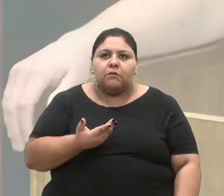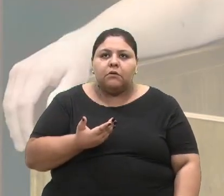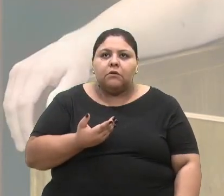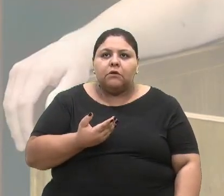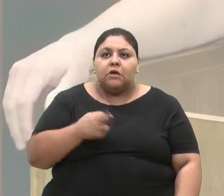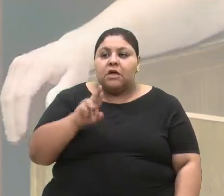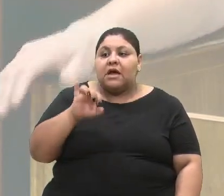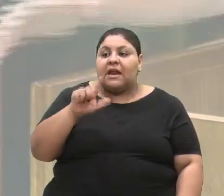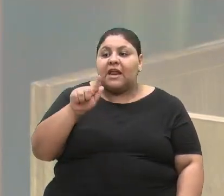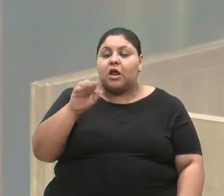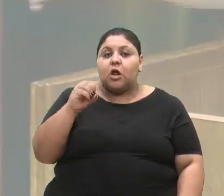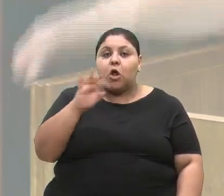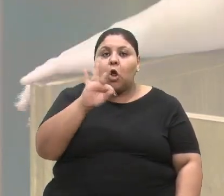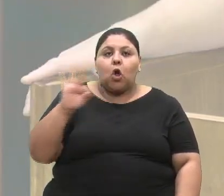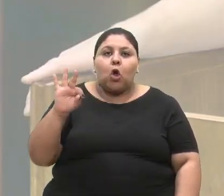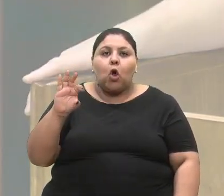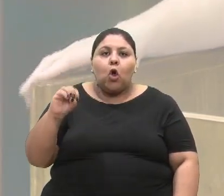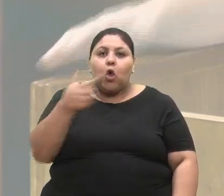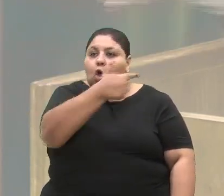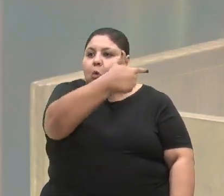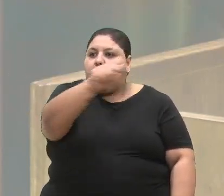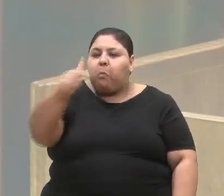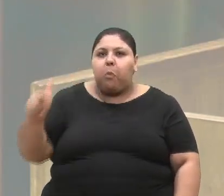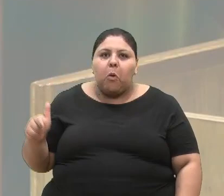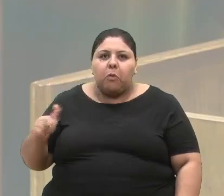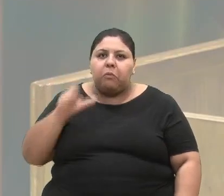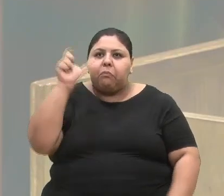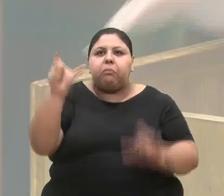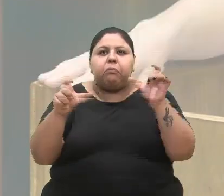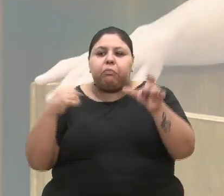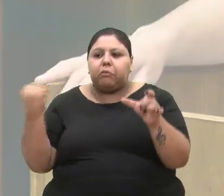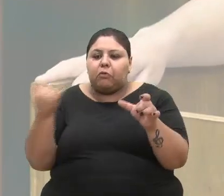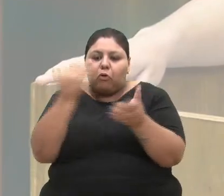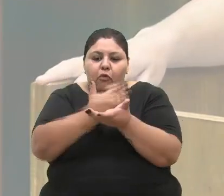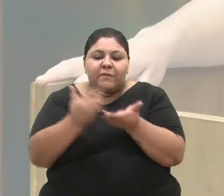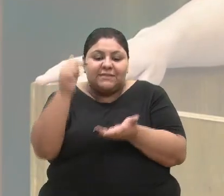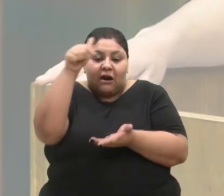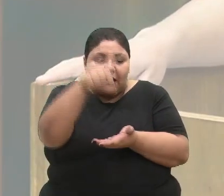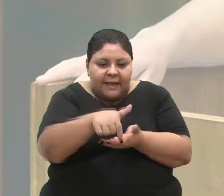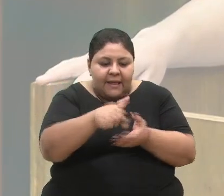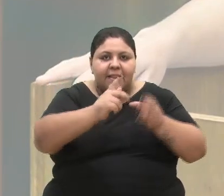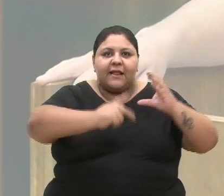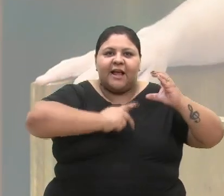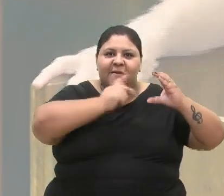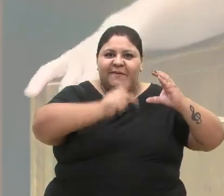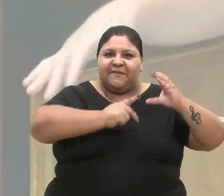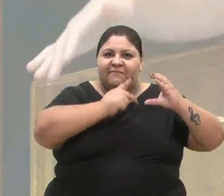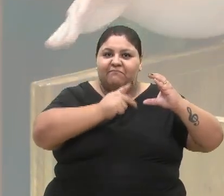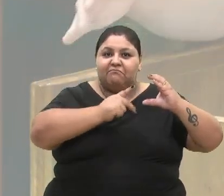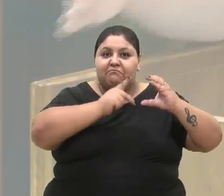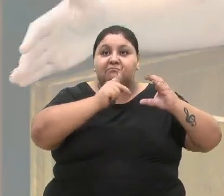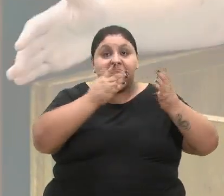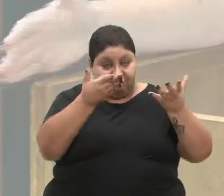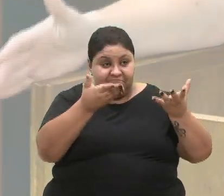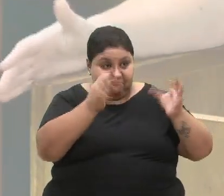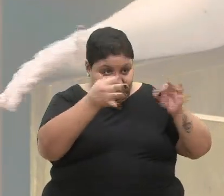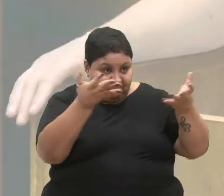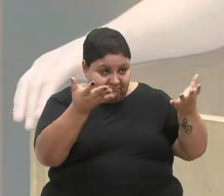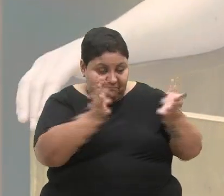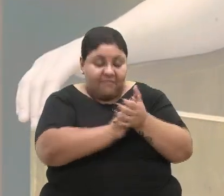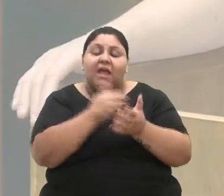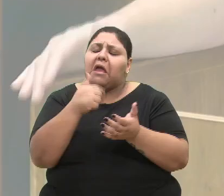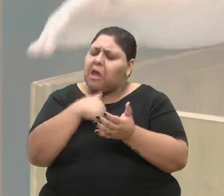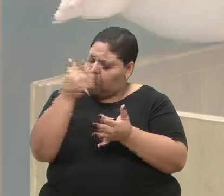Rigoto, outras tantas figuras emblemáticas que saíram daqui, desse plenário. Certo? Então eu acredito